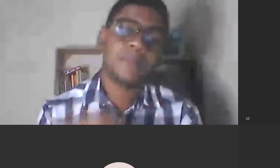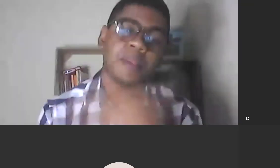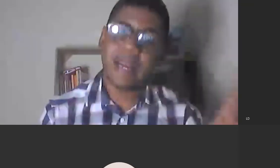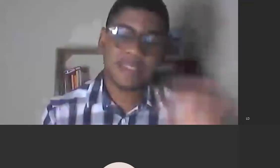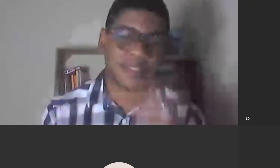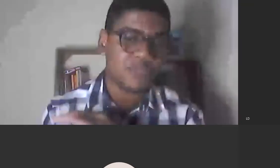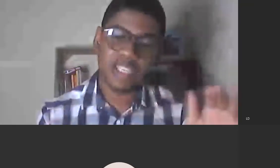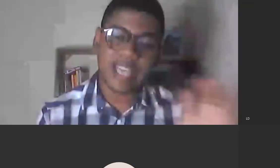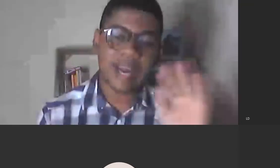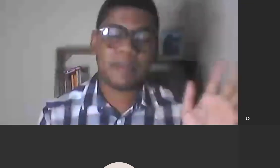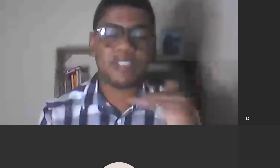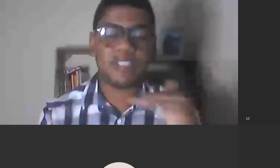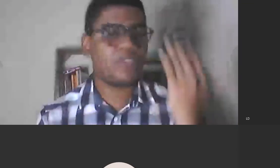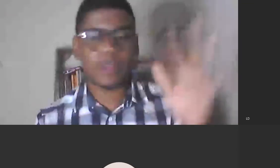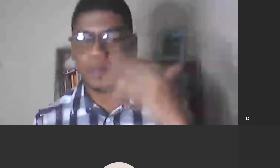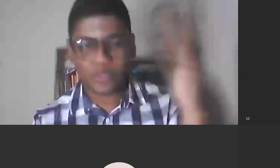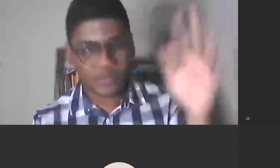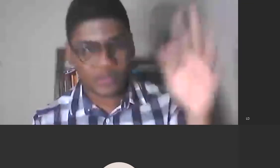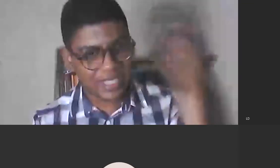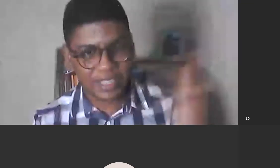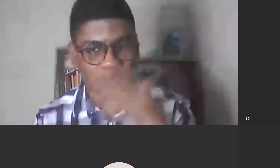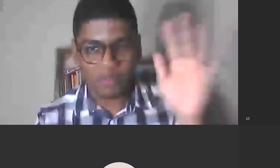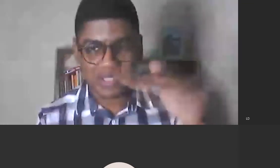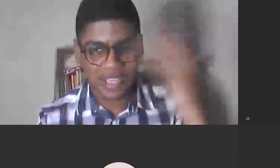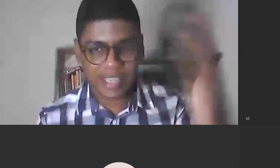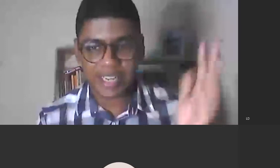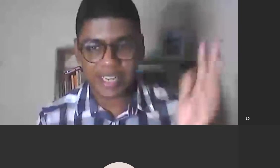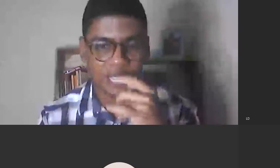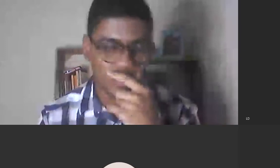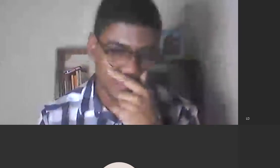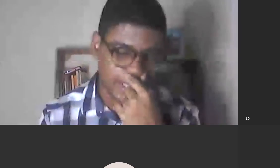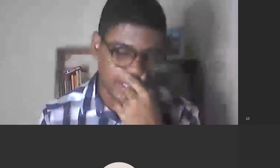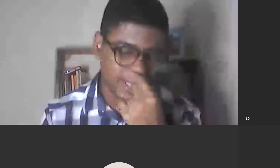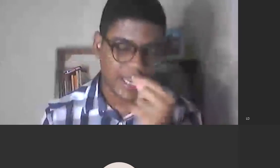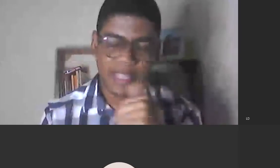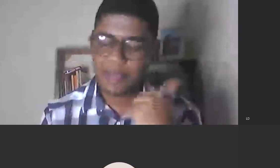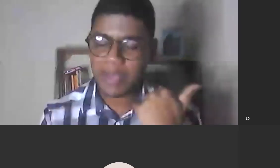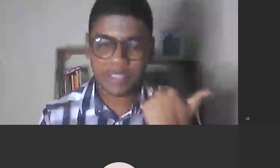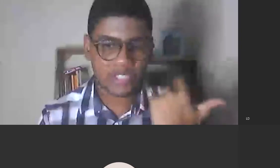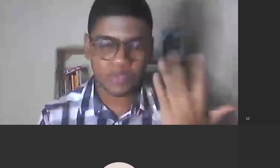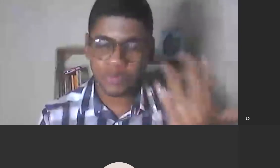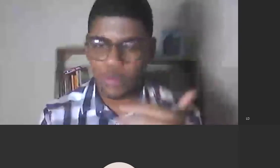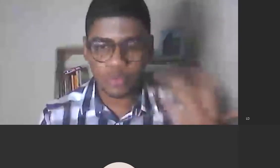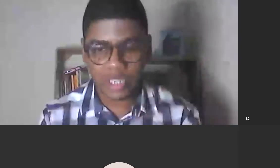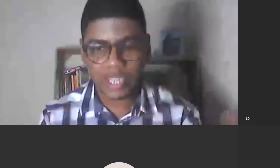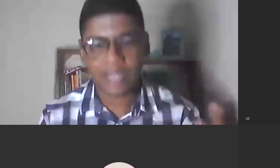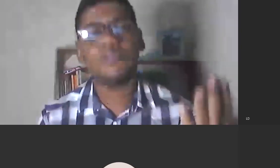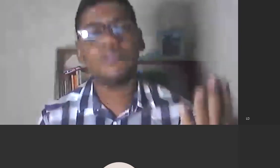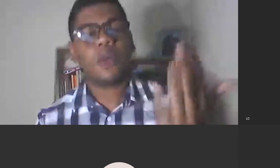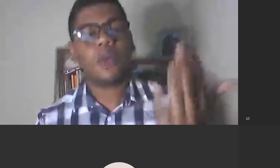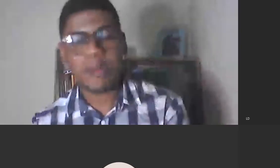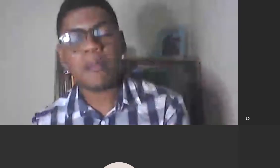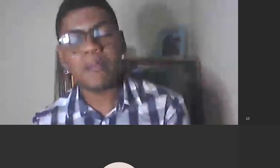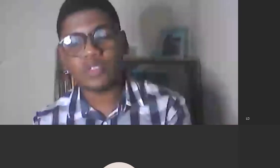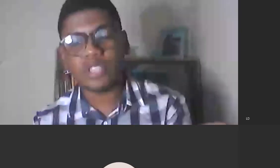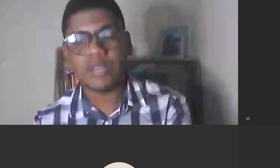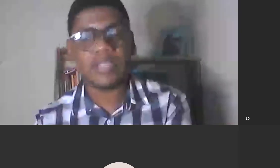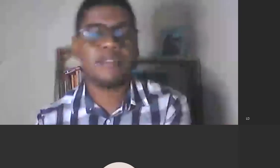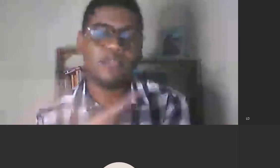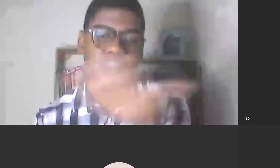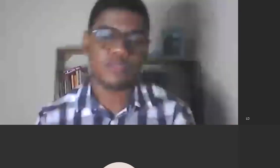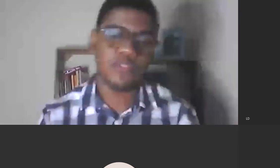Fidélis, mas vou deixar para a gente ver como que eu posso fazer isso com vocês, tratar isso com vocês, de repente, de um outro jeito, como